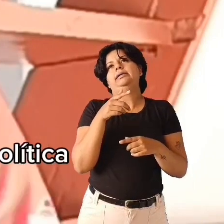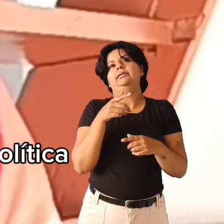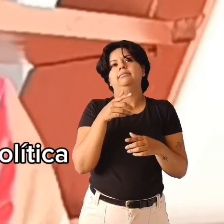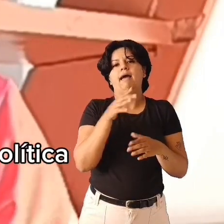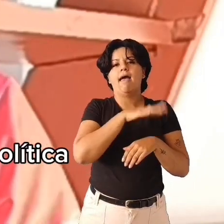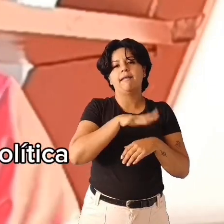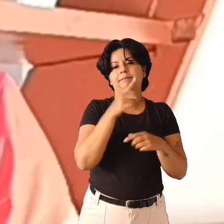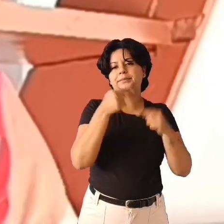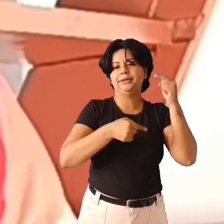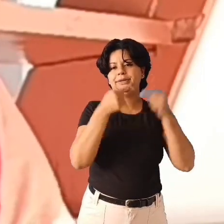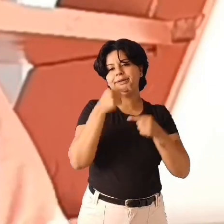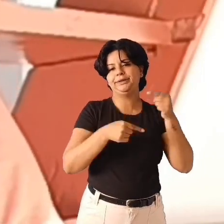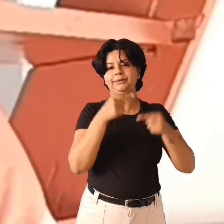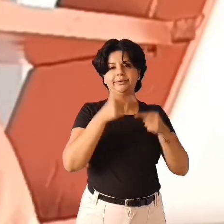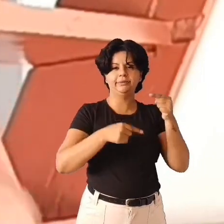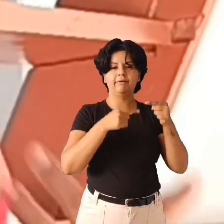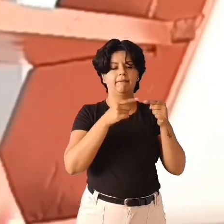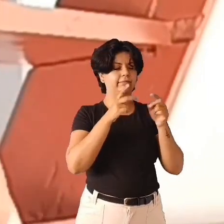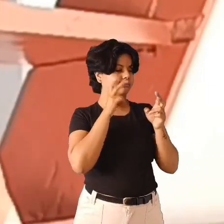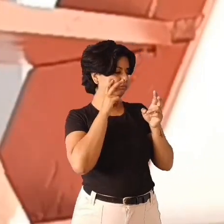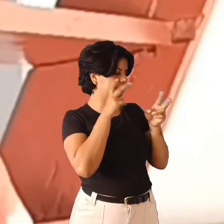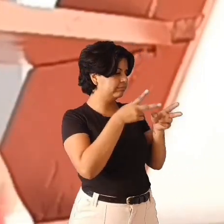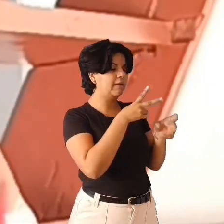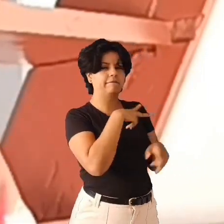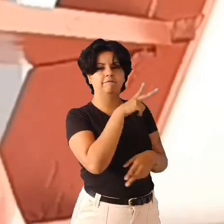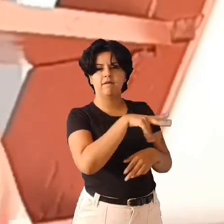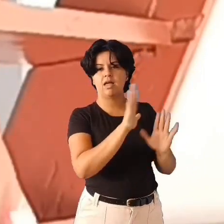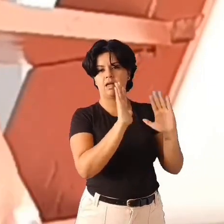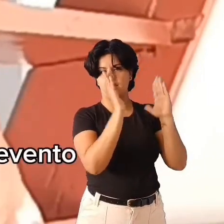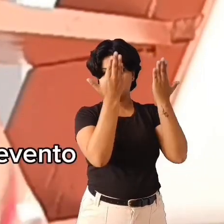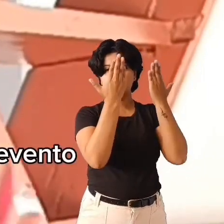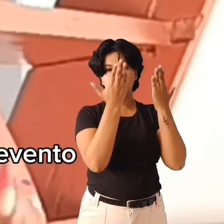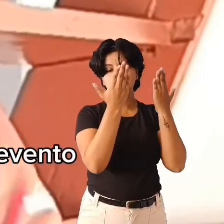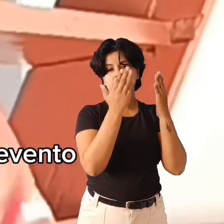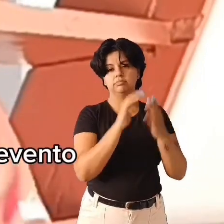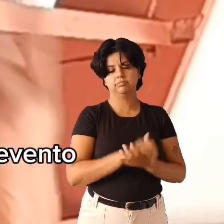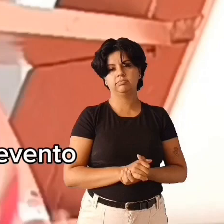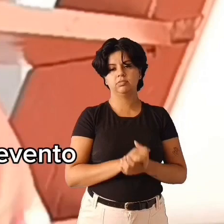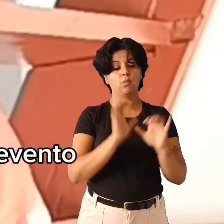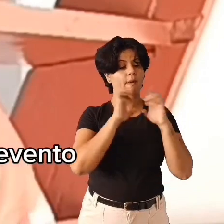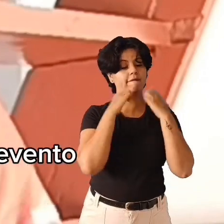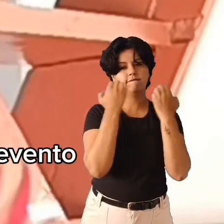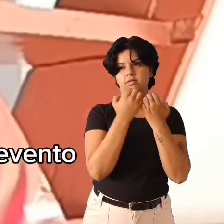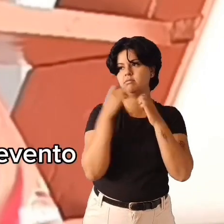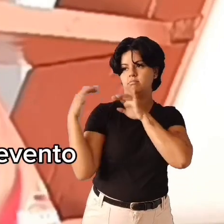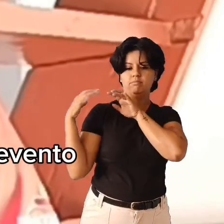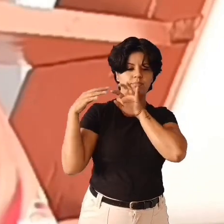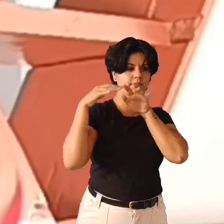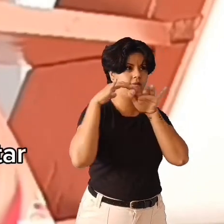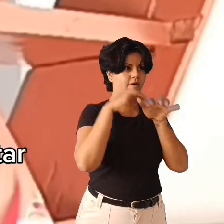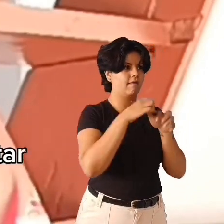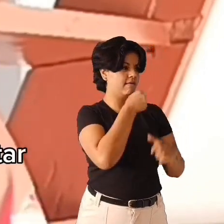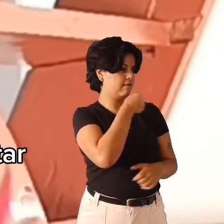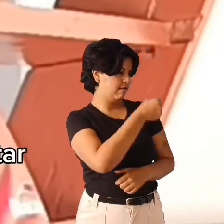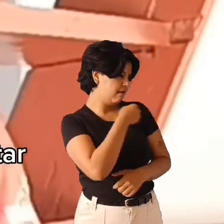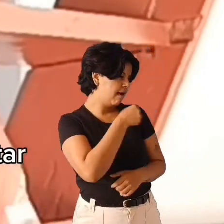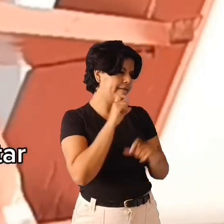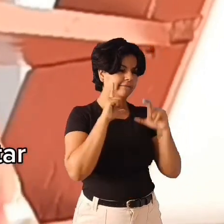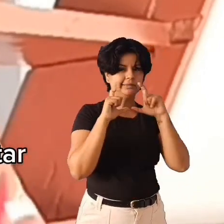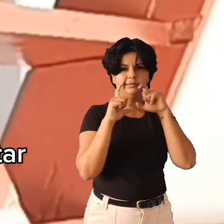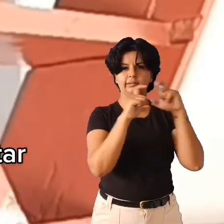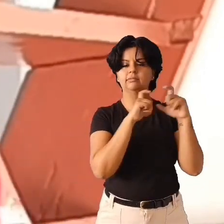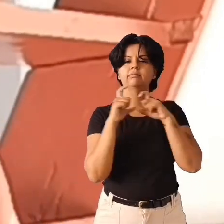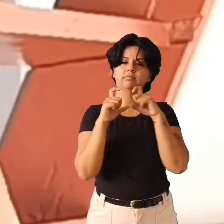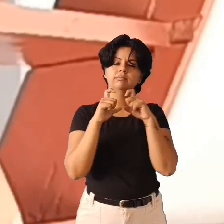estar uma questão política. Além da festa religiosa, vai estar uma questão política que as autoridades vêm para cá prestigiar o evento. Aí todo mundo vem para